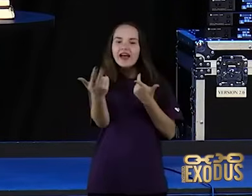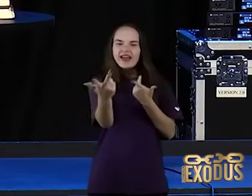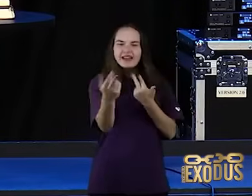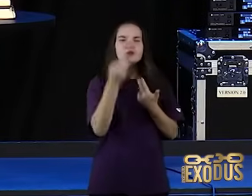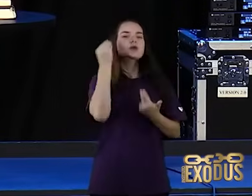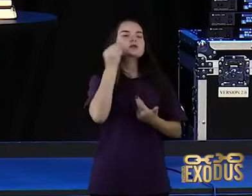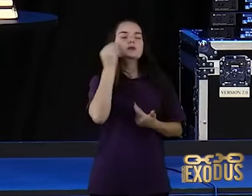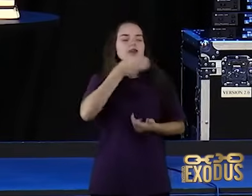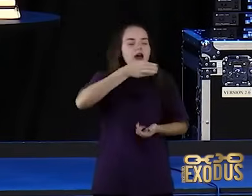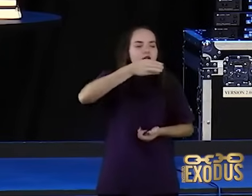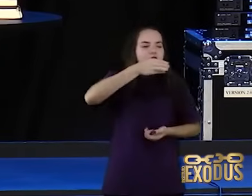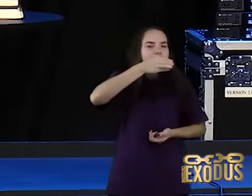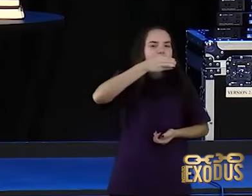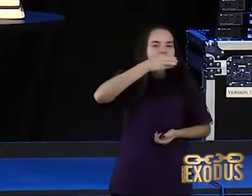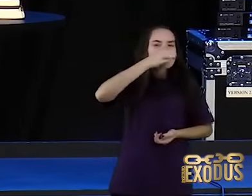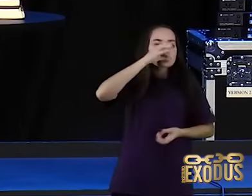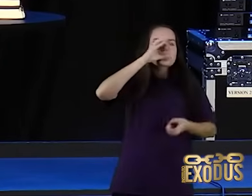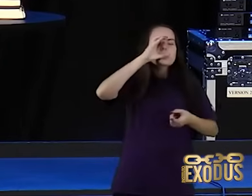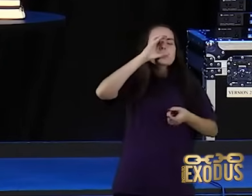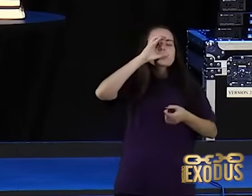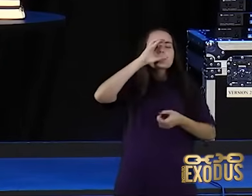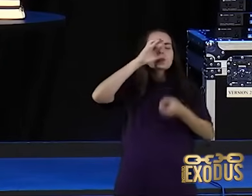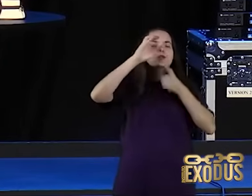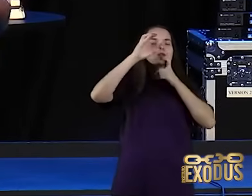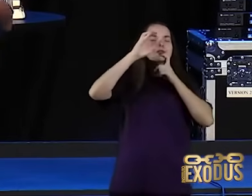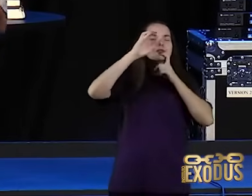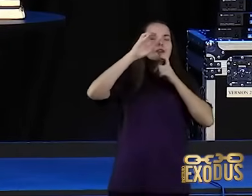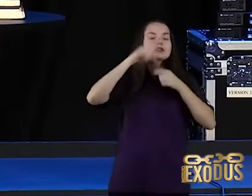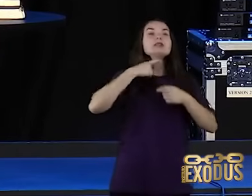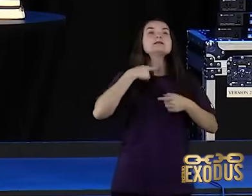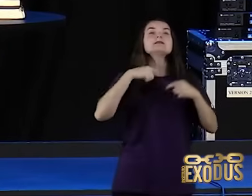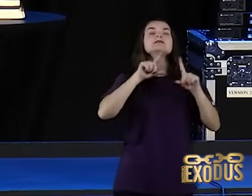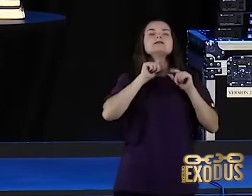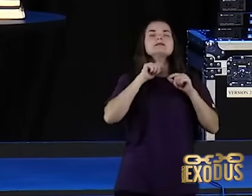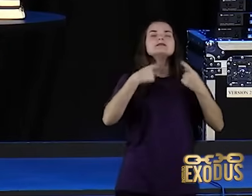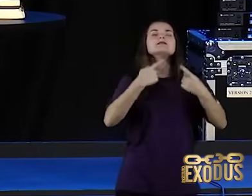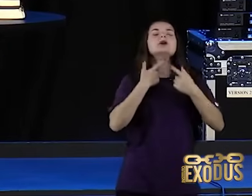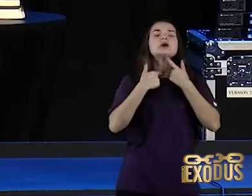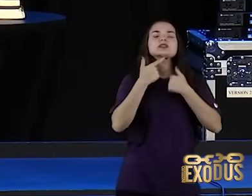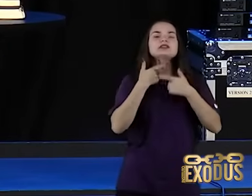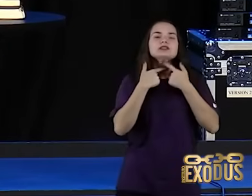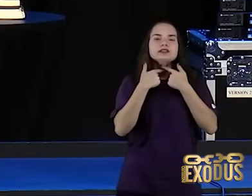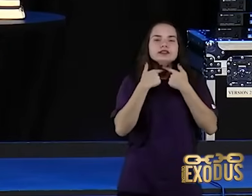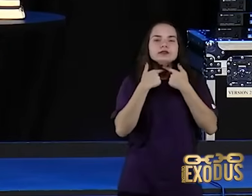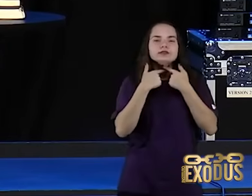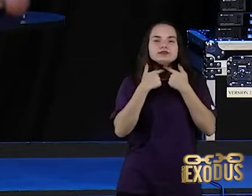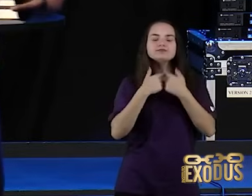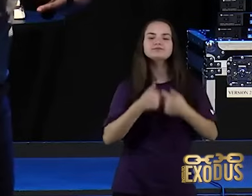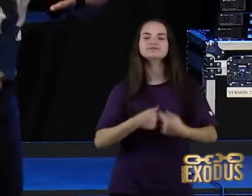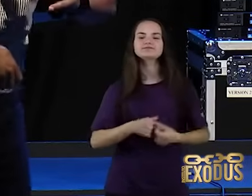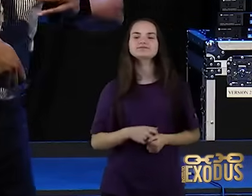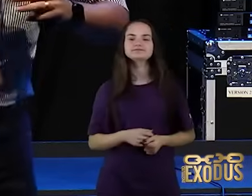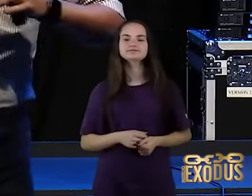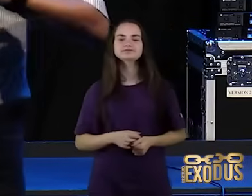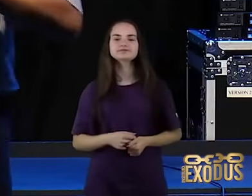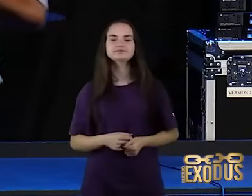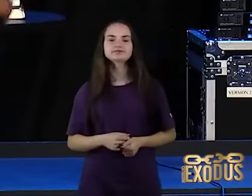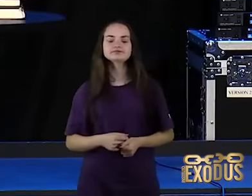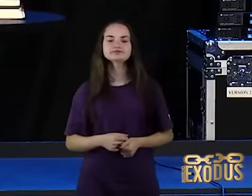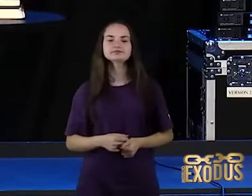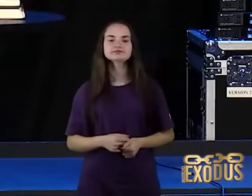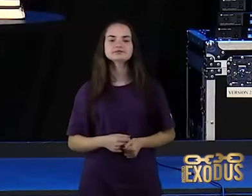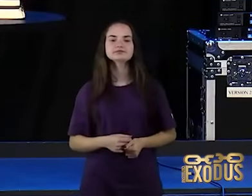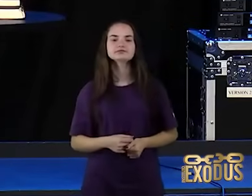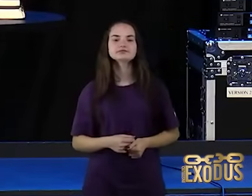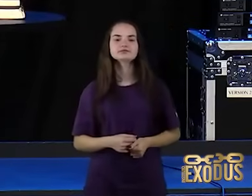experiência de beber uma água fresca com a garganta seca E é disso que ele tá falando agora onde é que eu